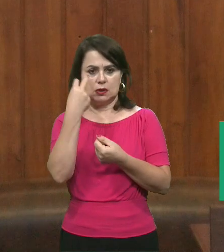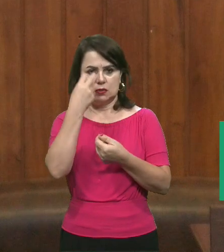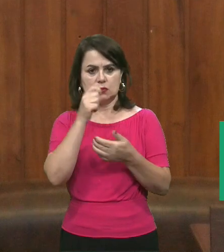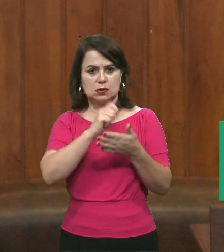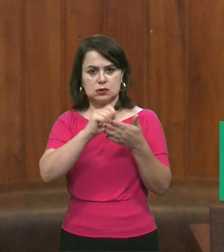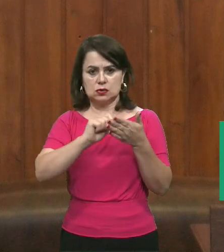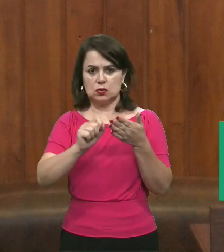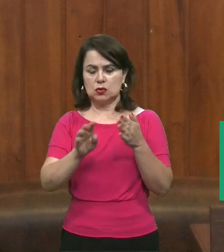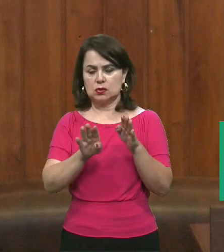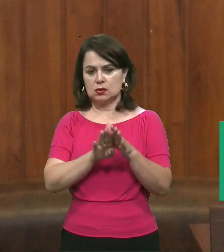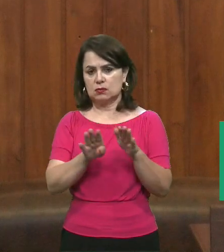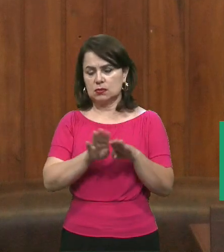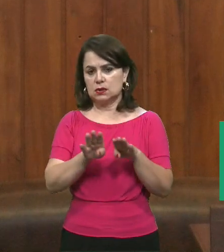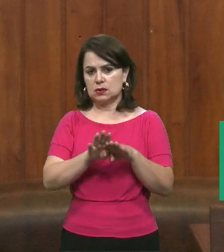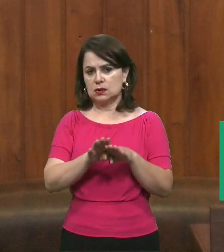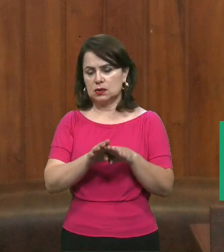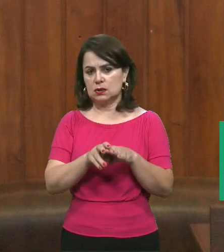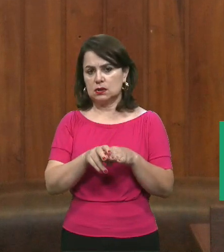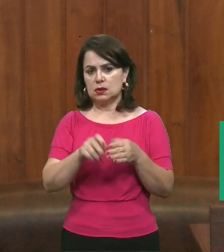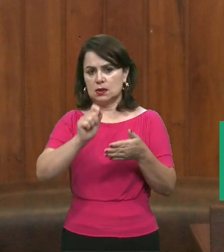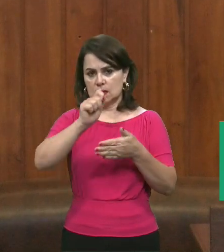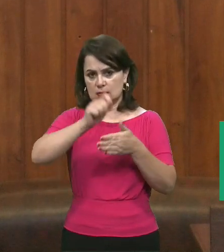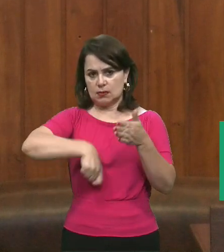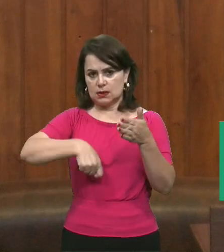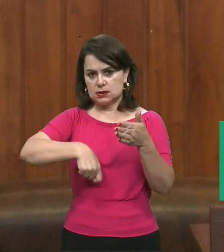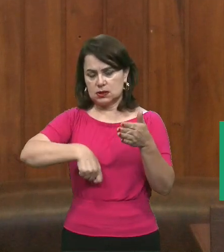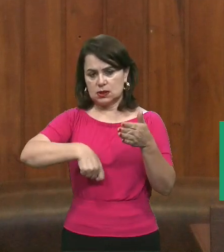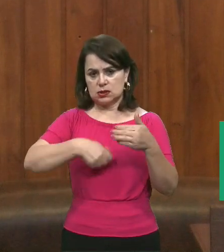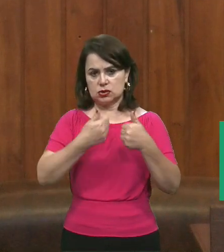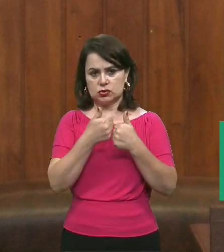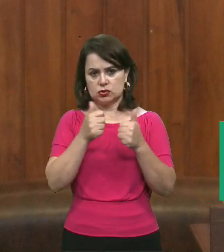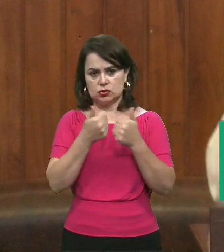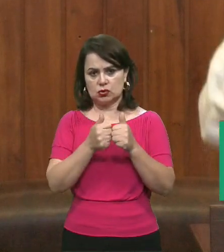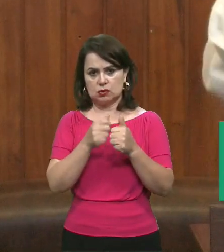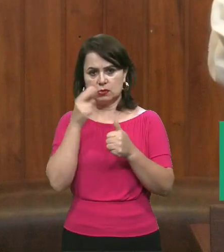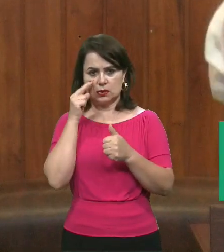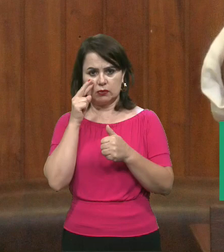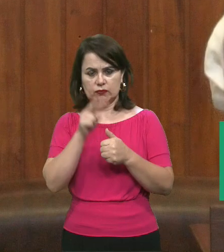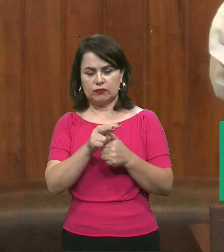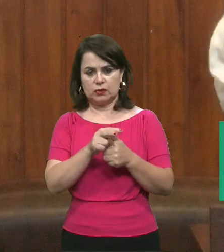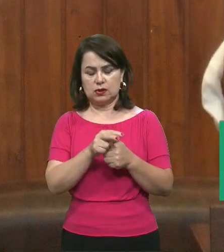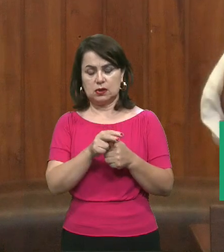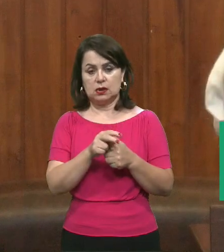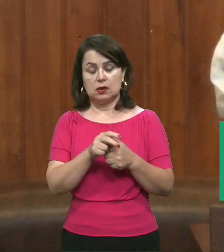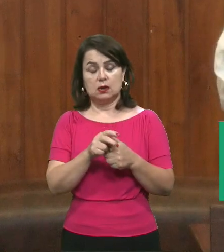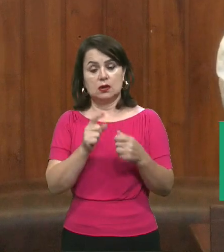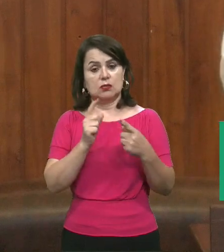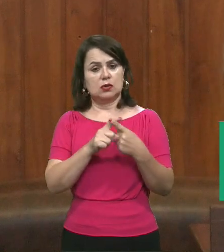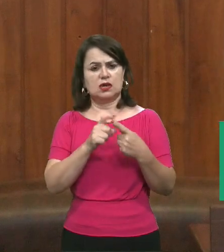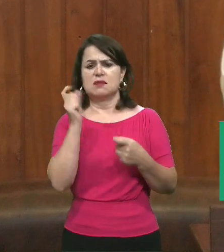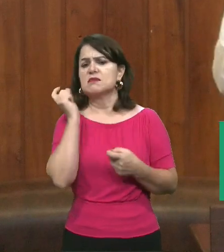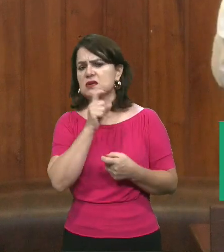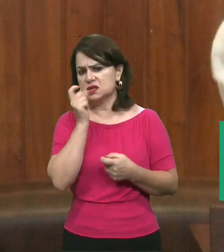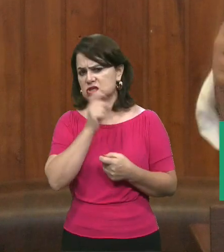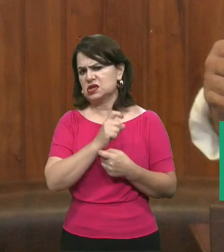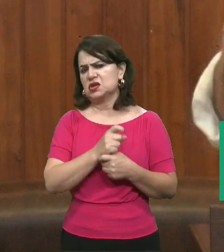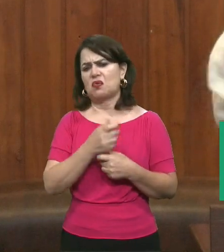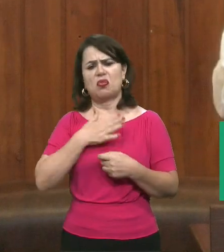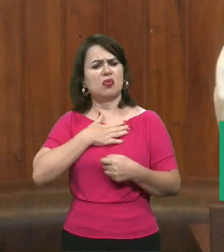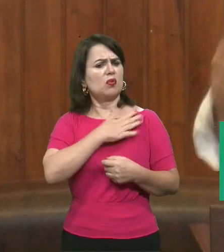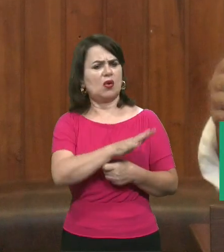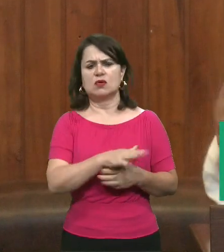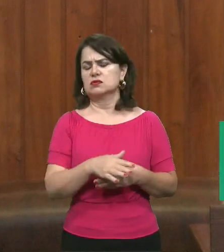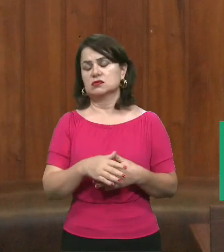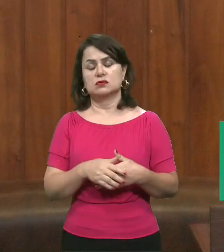da circular, eu olhei, eu não vim aqui mentir, porque eu detesto mentira, eu detesto Daniel Alonso por causa das mentiras, então